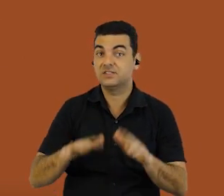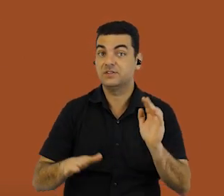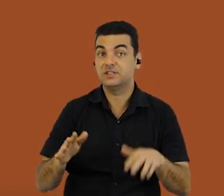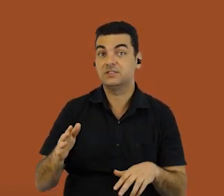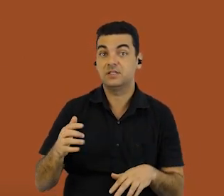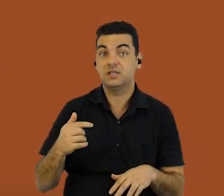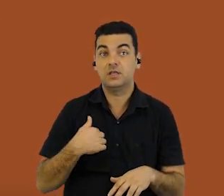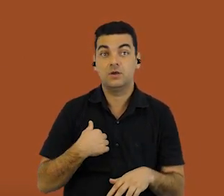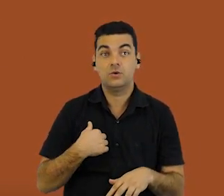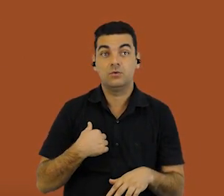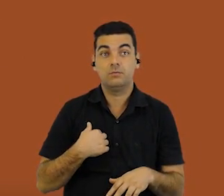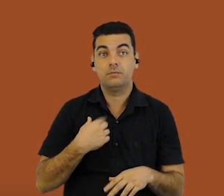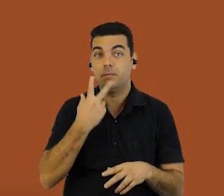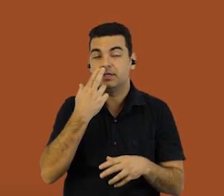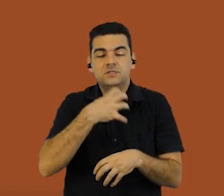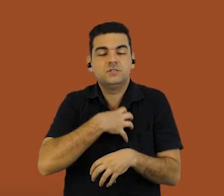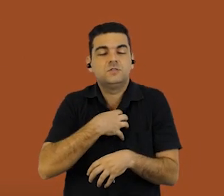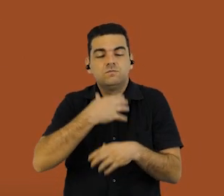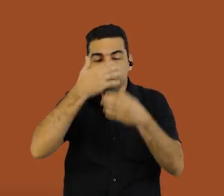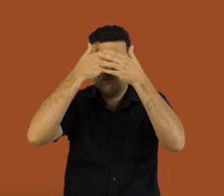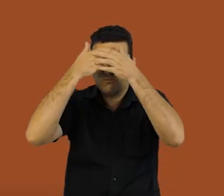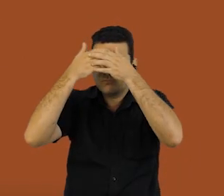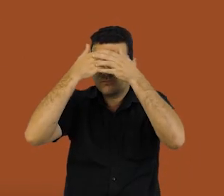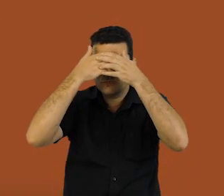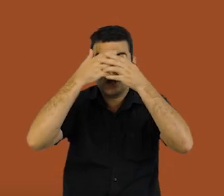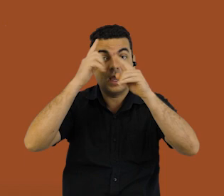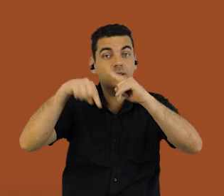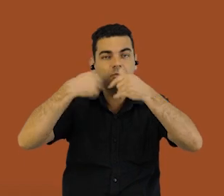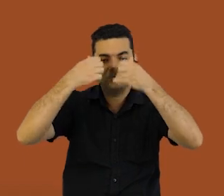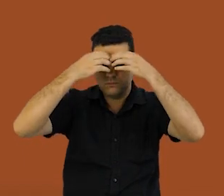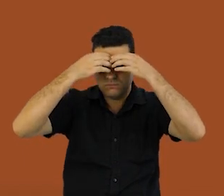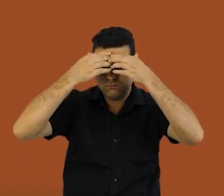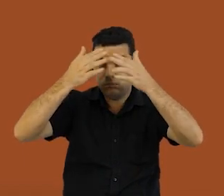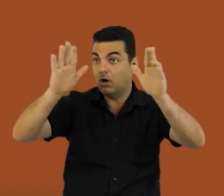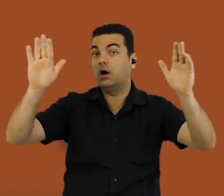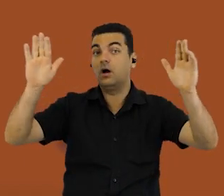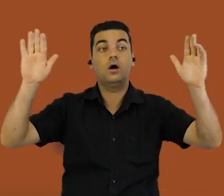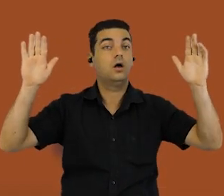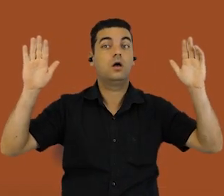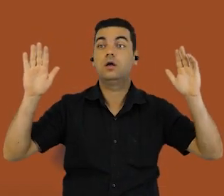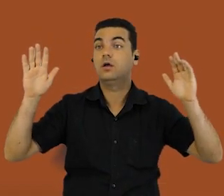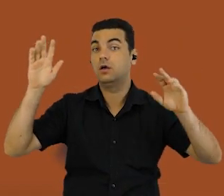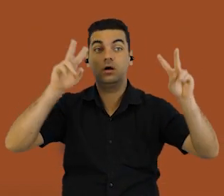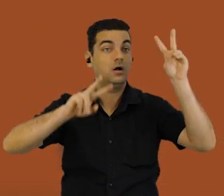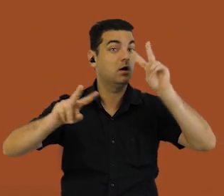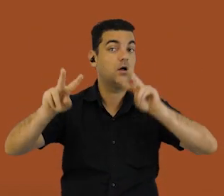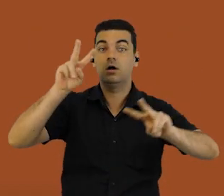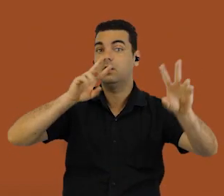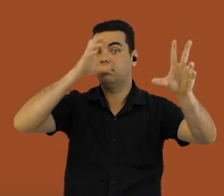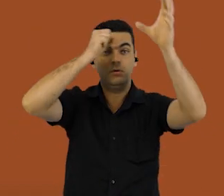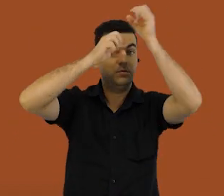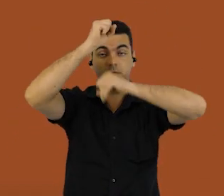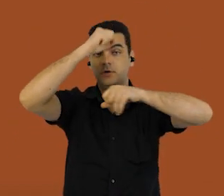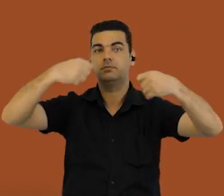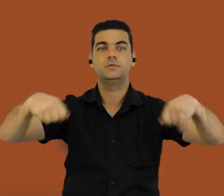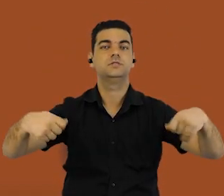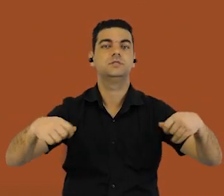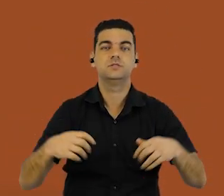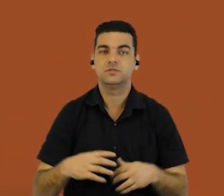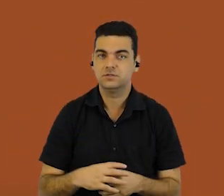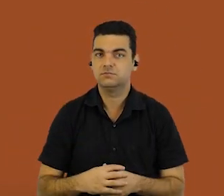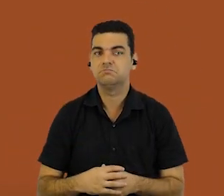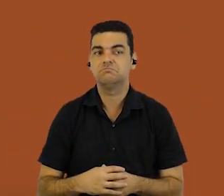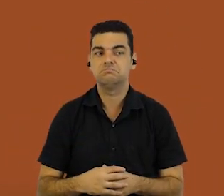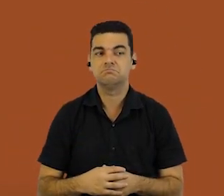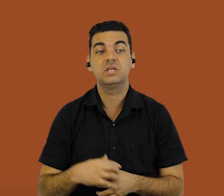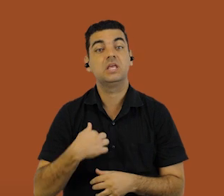gente quebra o pote e descobre que a gente tem que aprender muito mais, né? Tem que